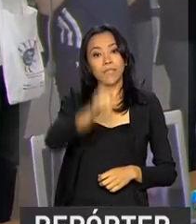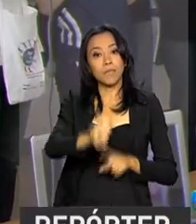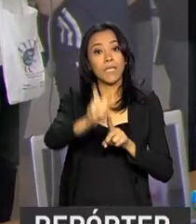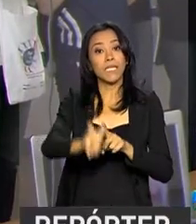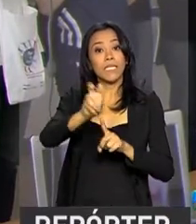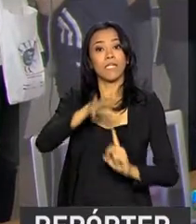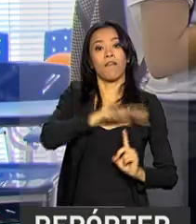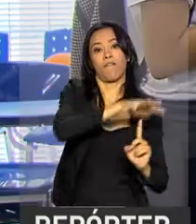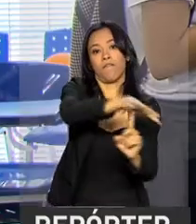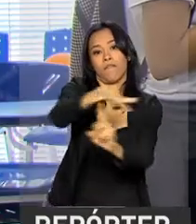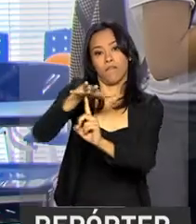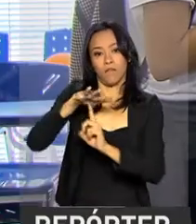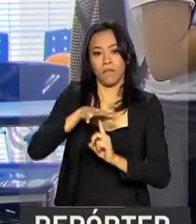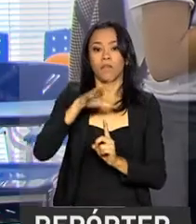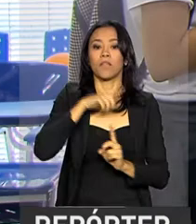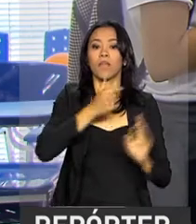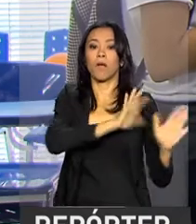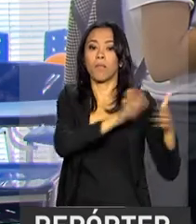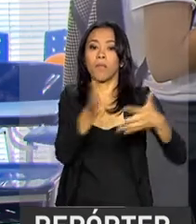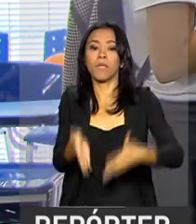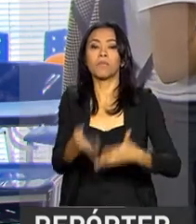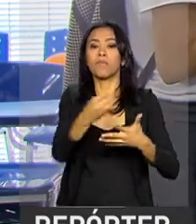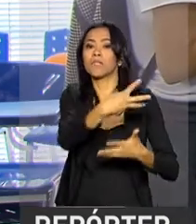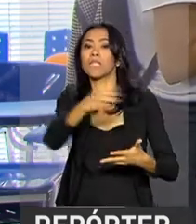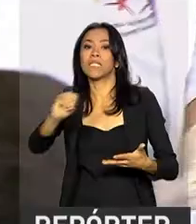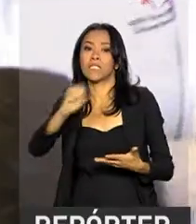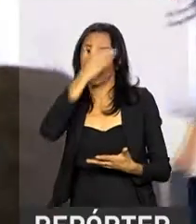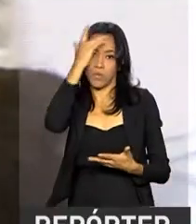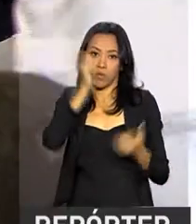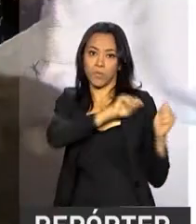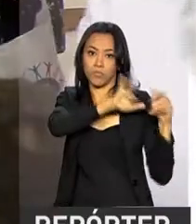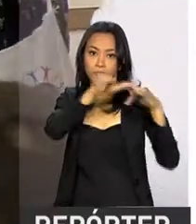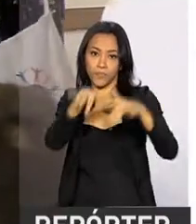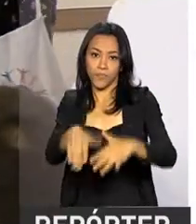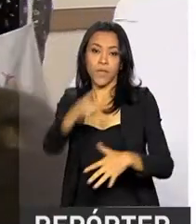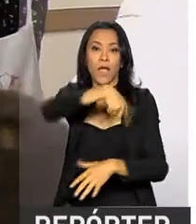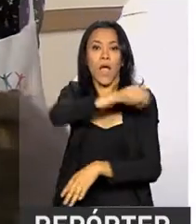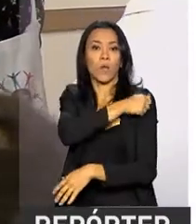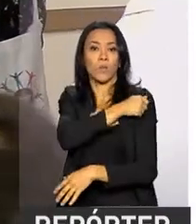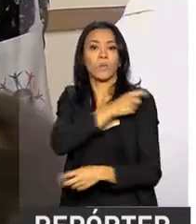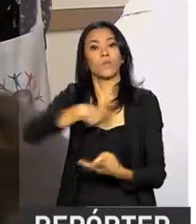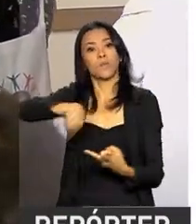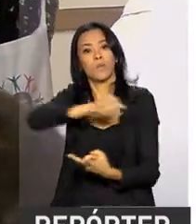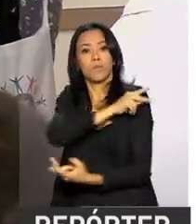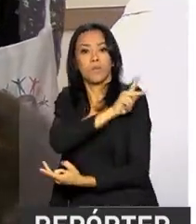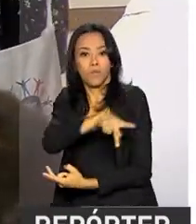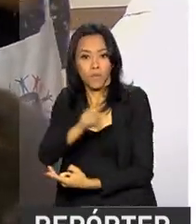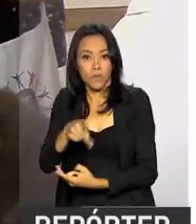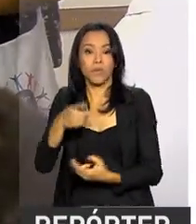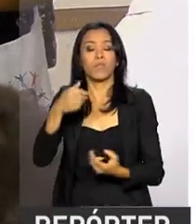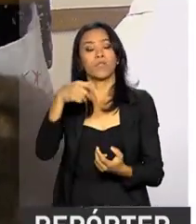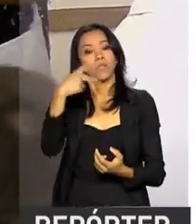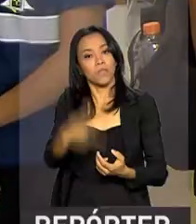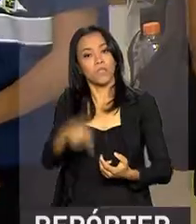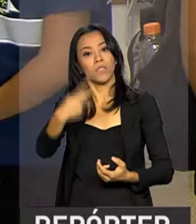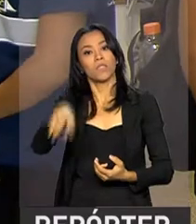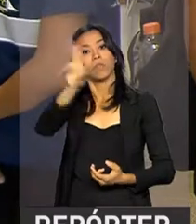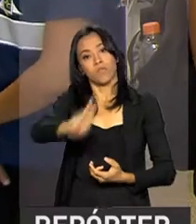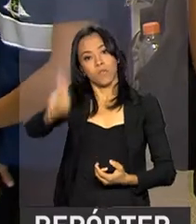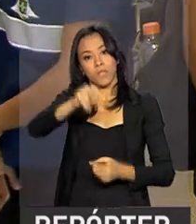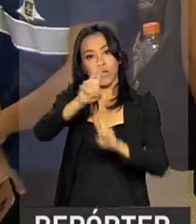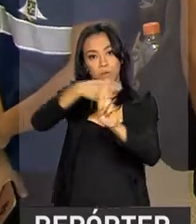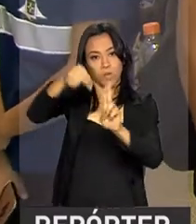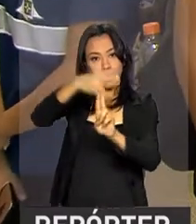feira, que conta com a participação de 300 pessoas, entre alunos e professores da UNB e funcionários do